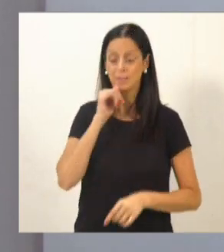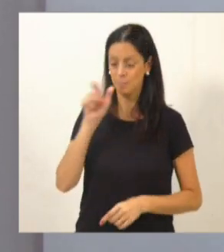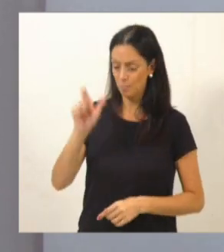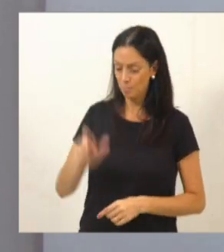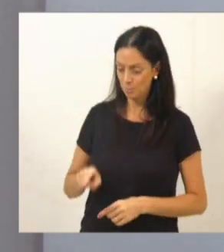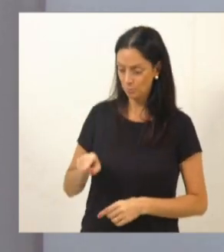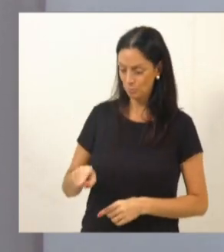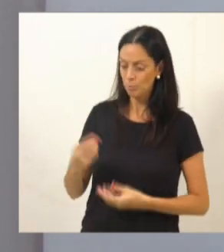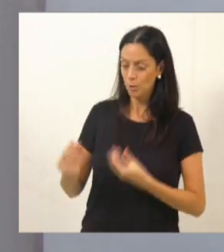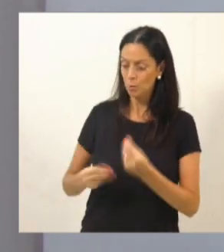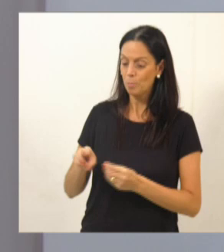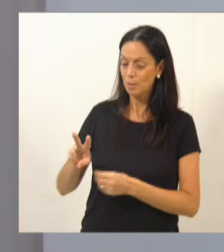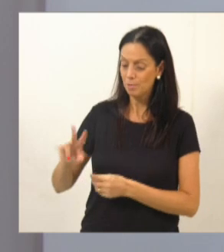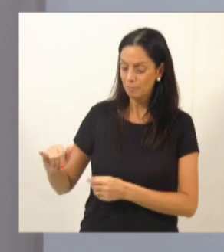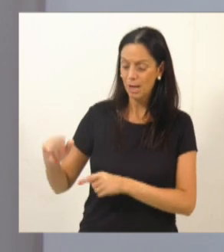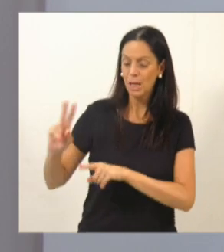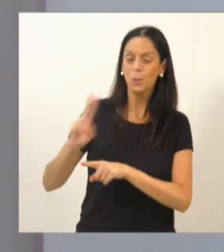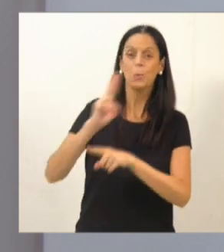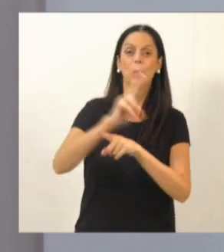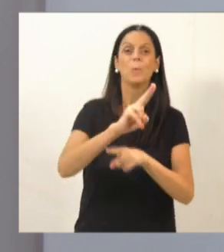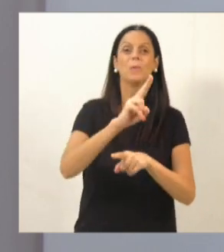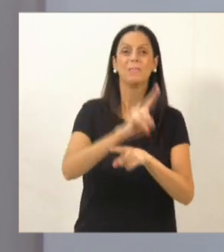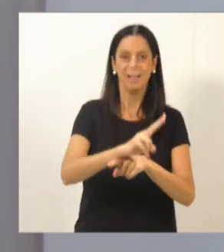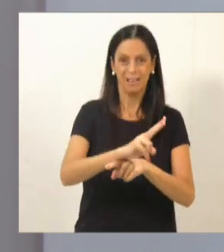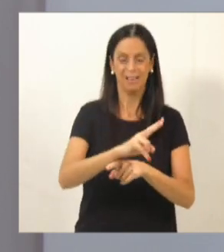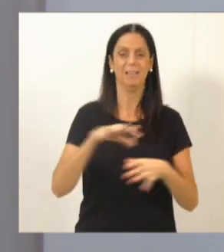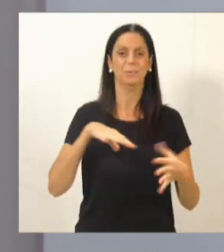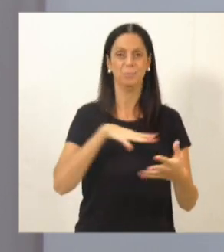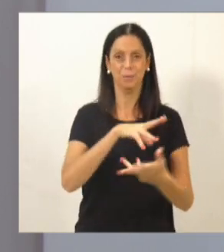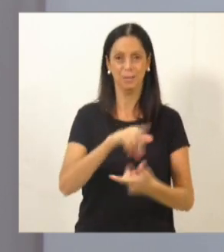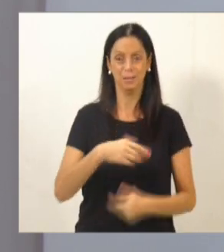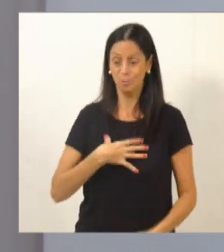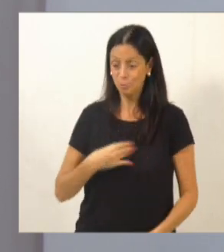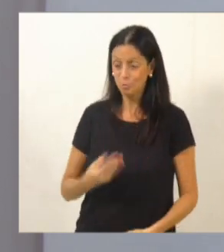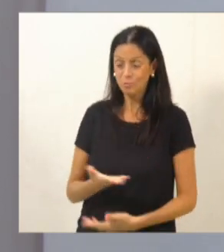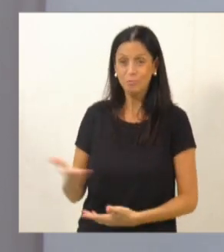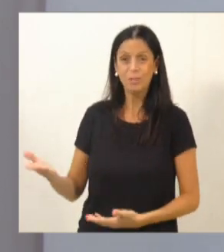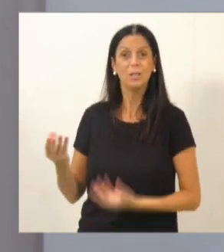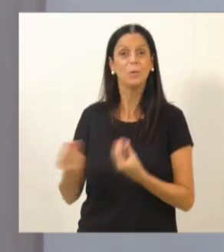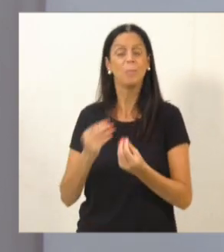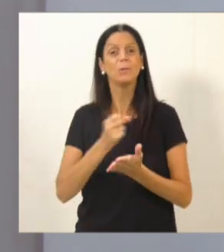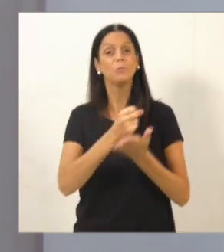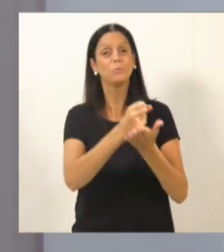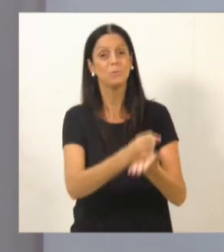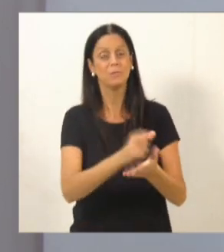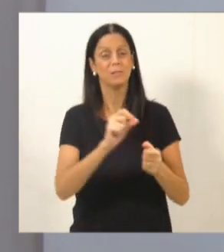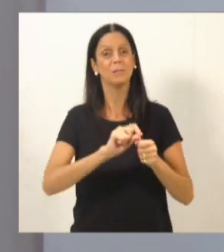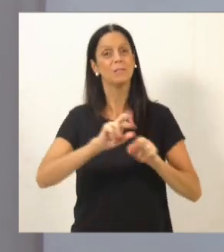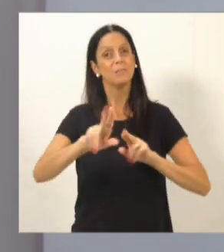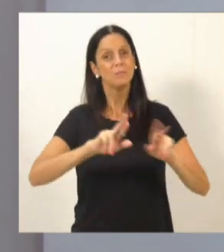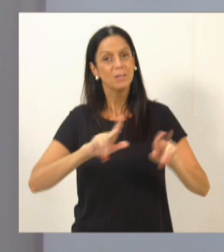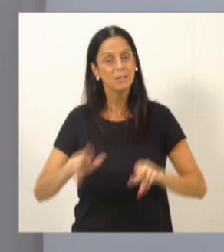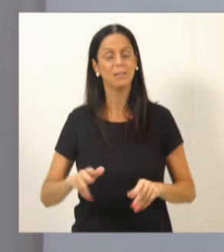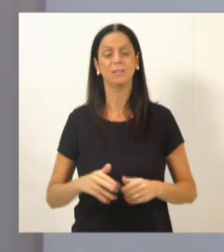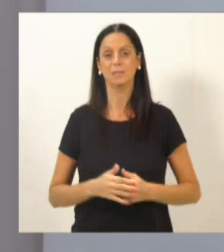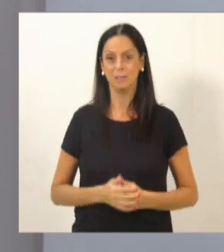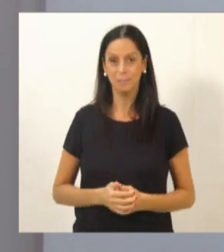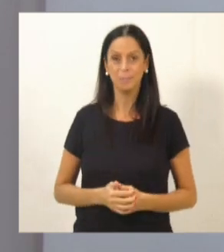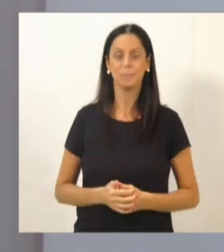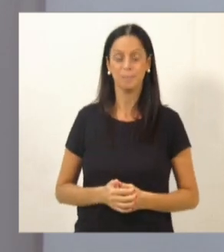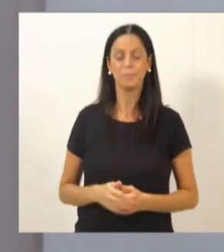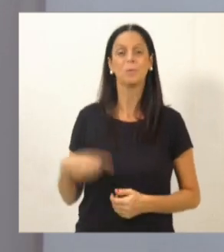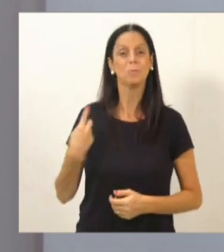nesse sentido, é que nós trabalhamos realmente para fazer a diferença na vida, principalmente desses